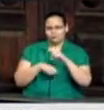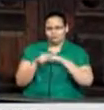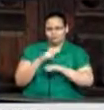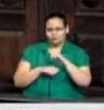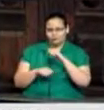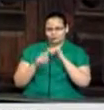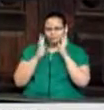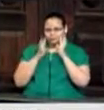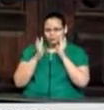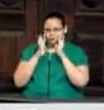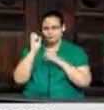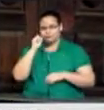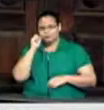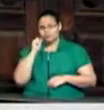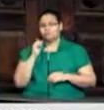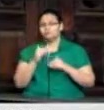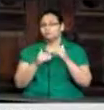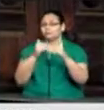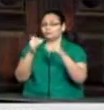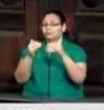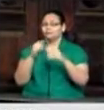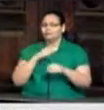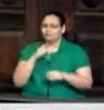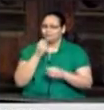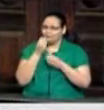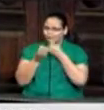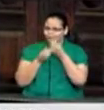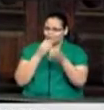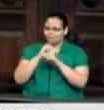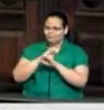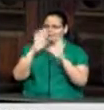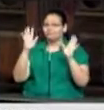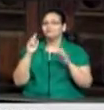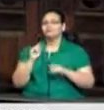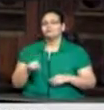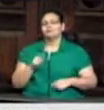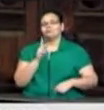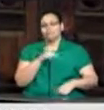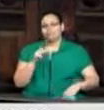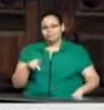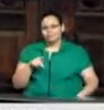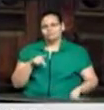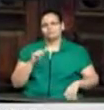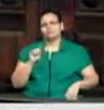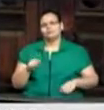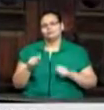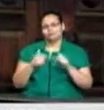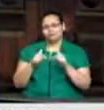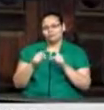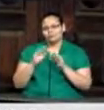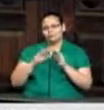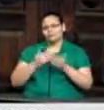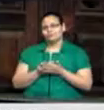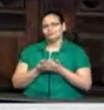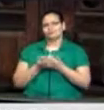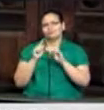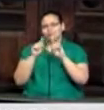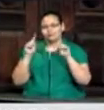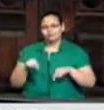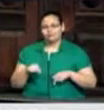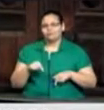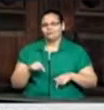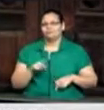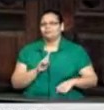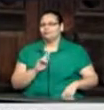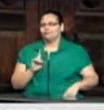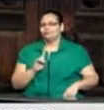processo? Porque há denúncia clara de que os docentes e discentes não concordam com a